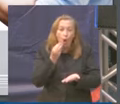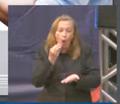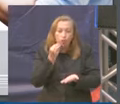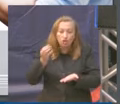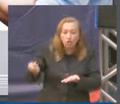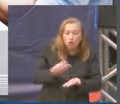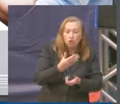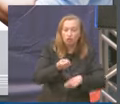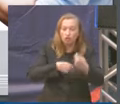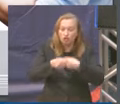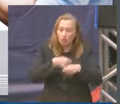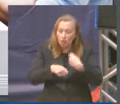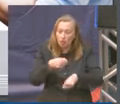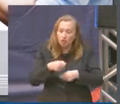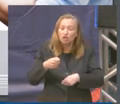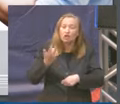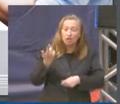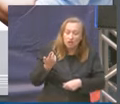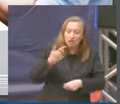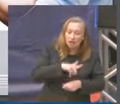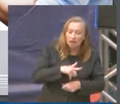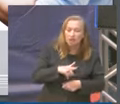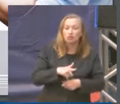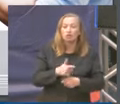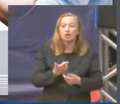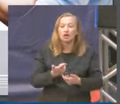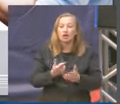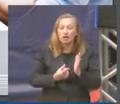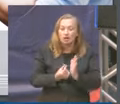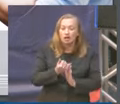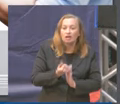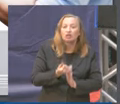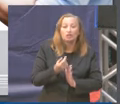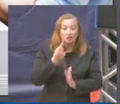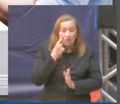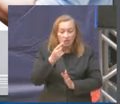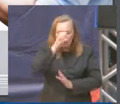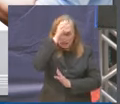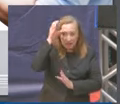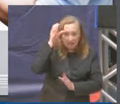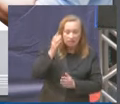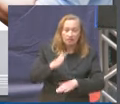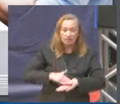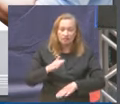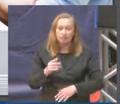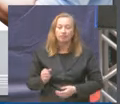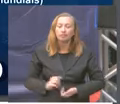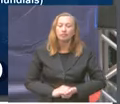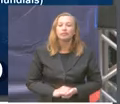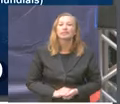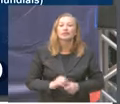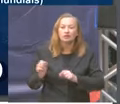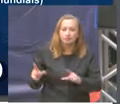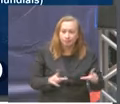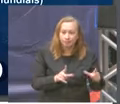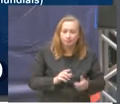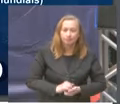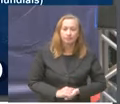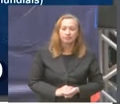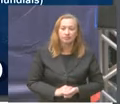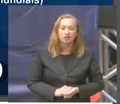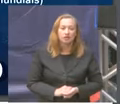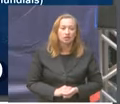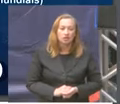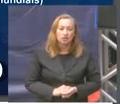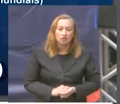novos negócios. Ganho novamente financeiro. Então, solicitação de clientes e por aí vai. Próximo. E aí